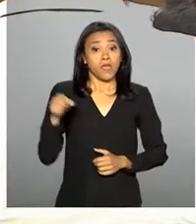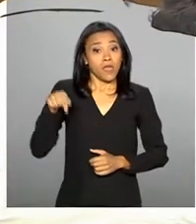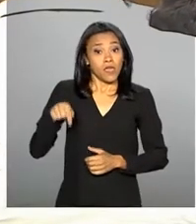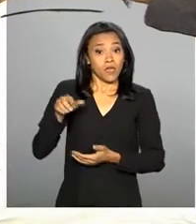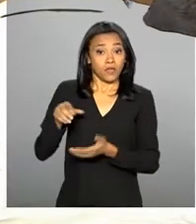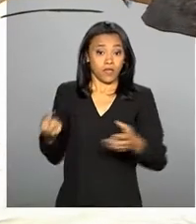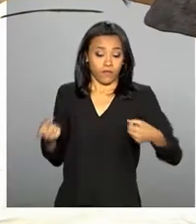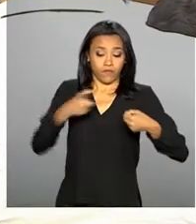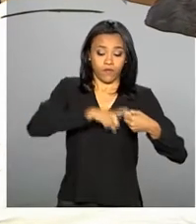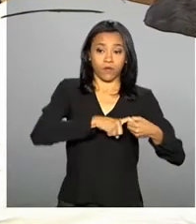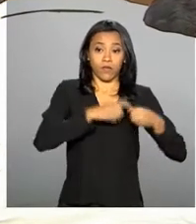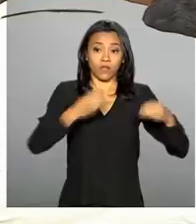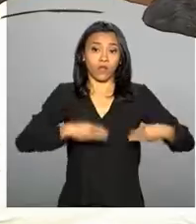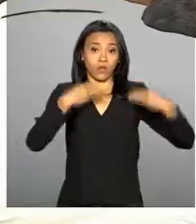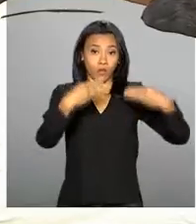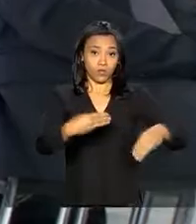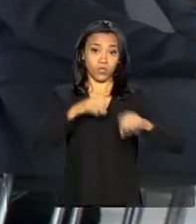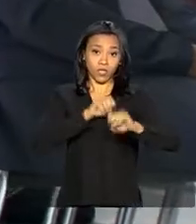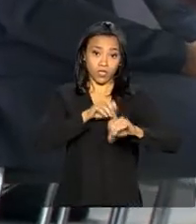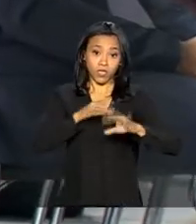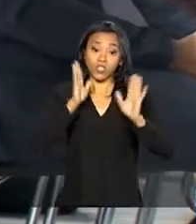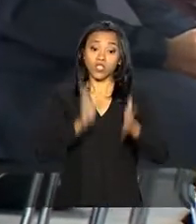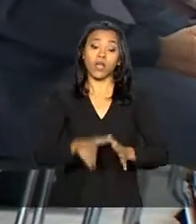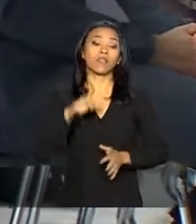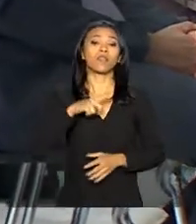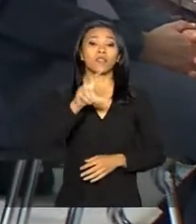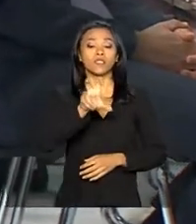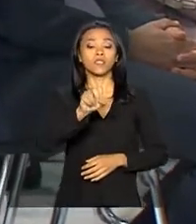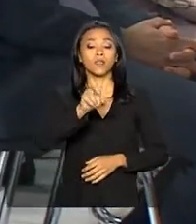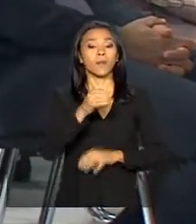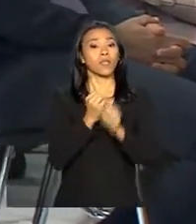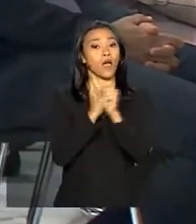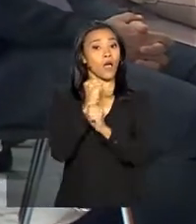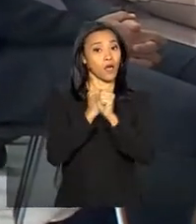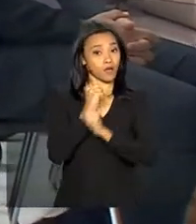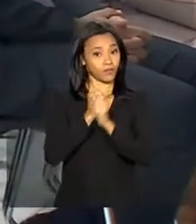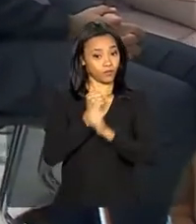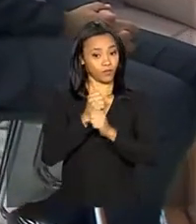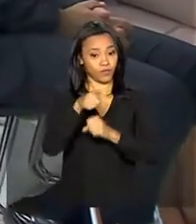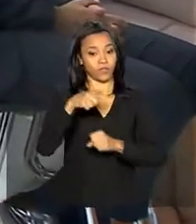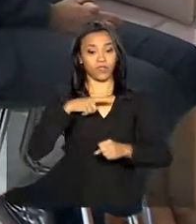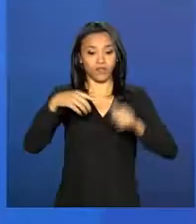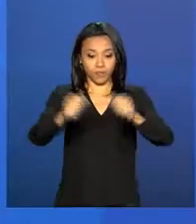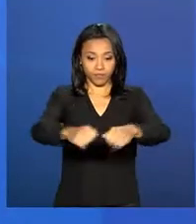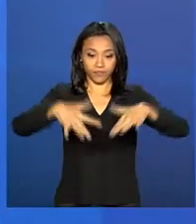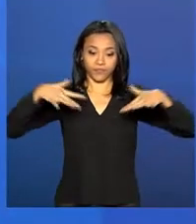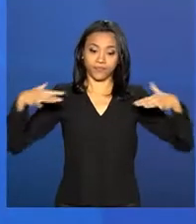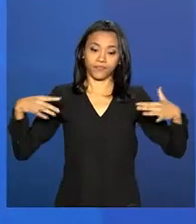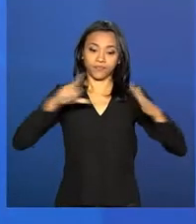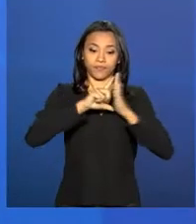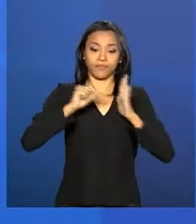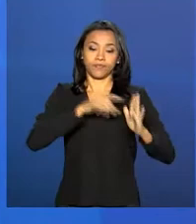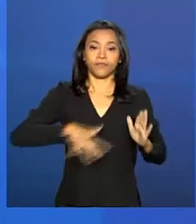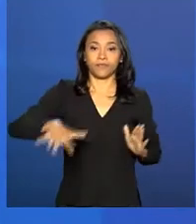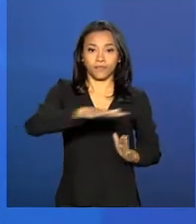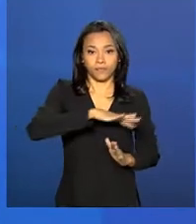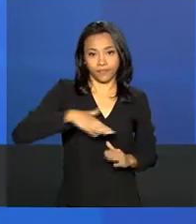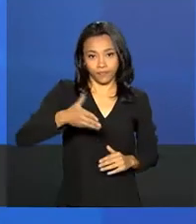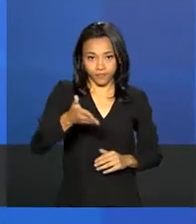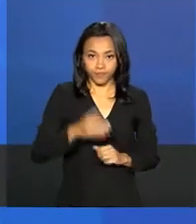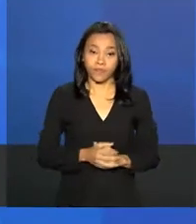vinculado ao ministério da educação completou 50 anos em uma cerimônia no palácio do planalto ao longo desses anos